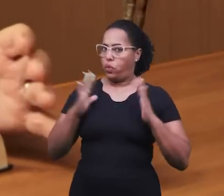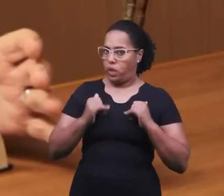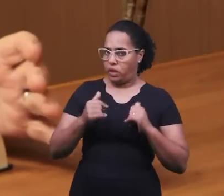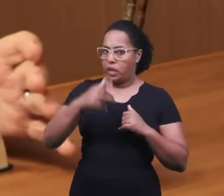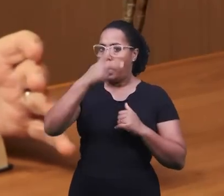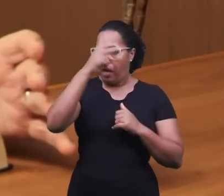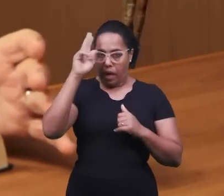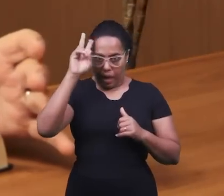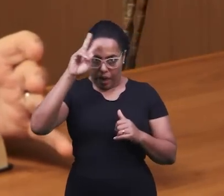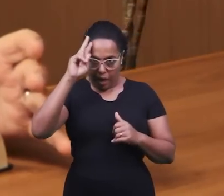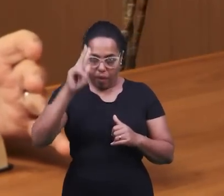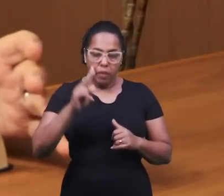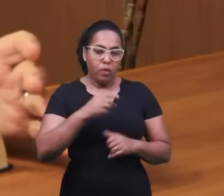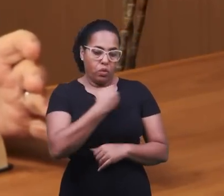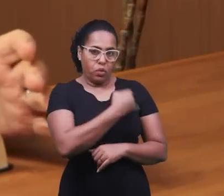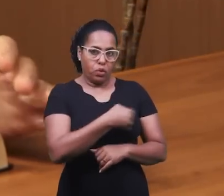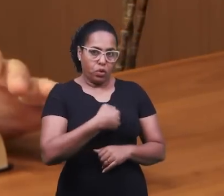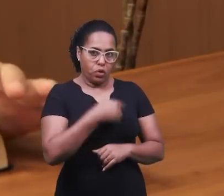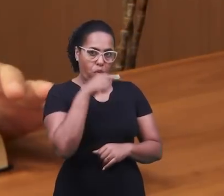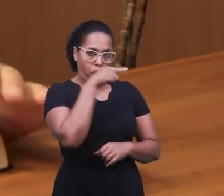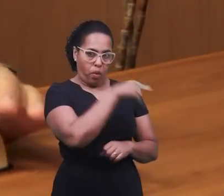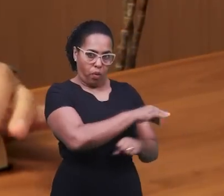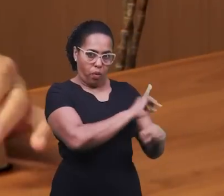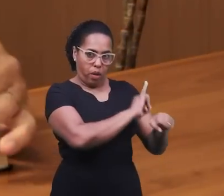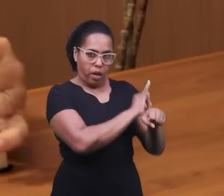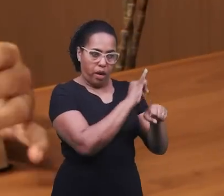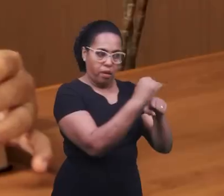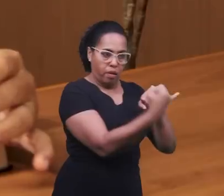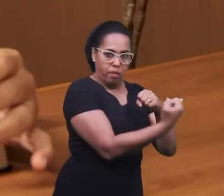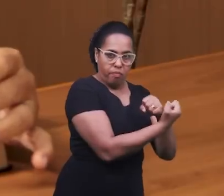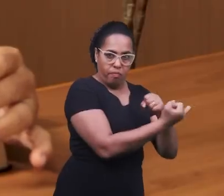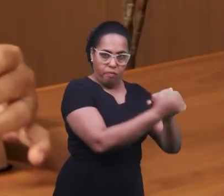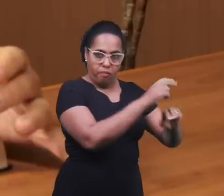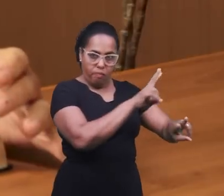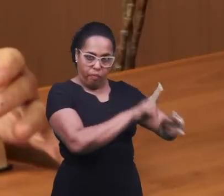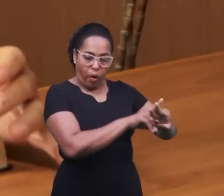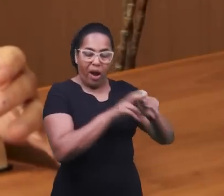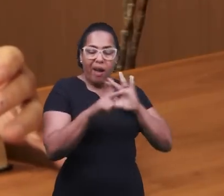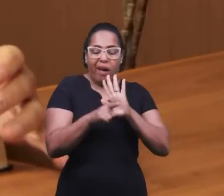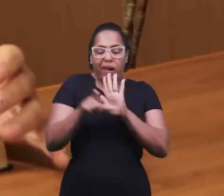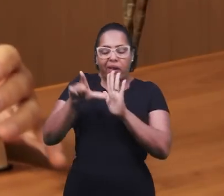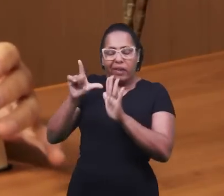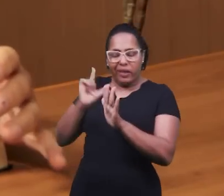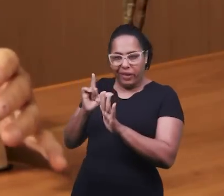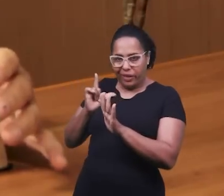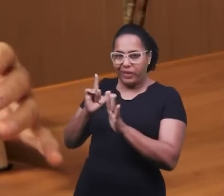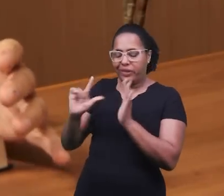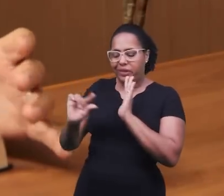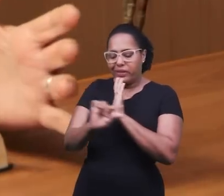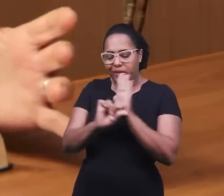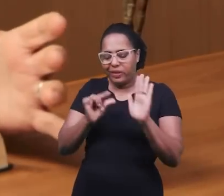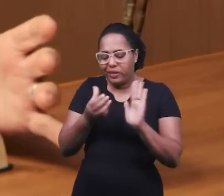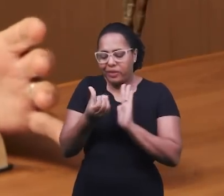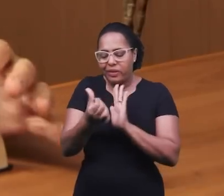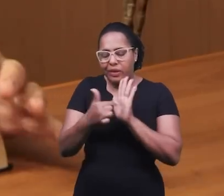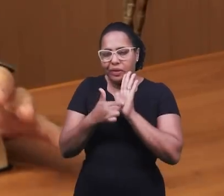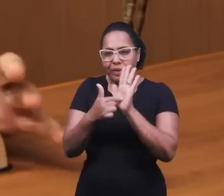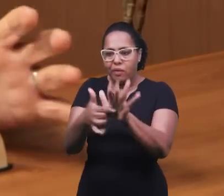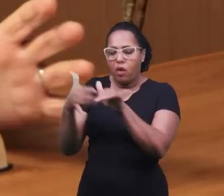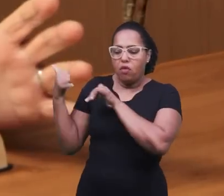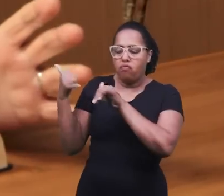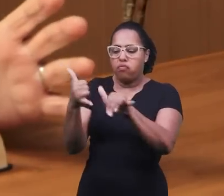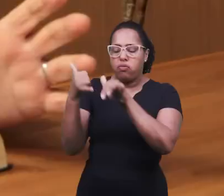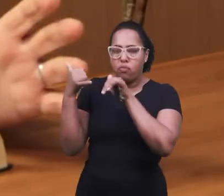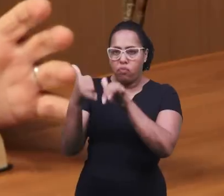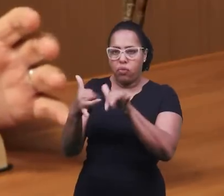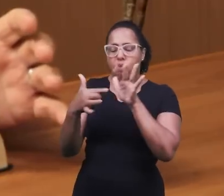estava lá na ilha de Patmos, né? Então, antes de iniciar o juízo do toque das trombetas, que vai começar no verso 6, que você